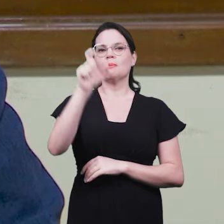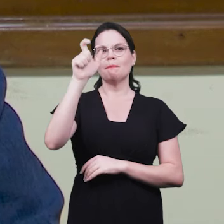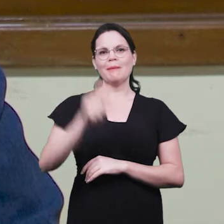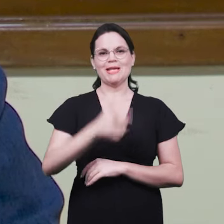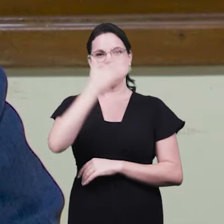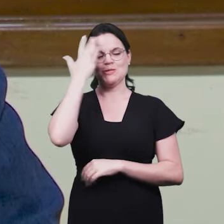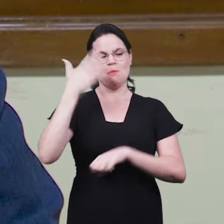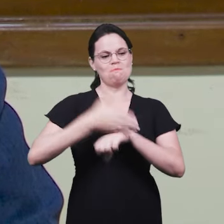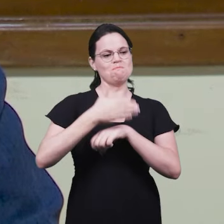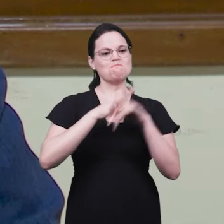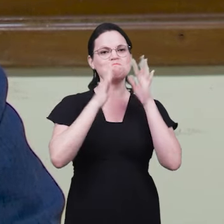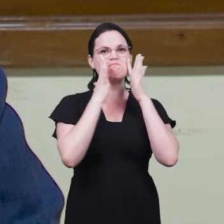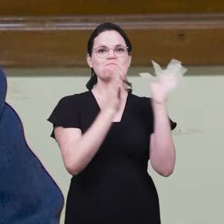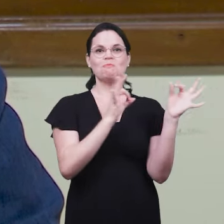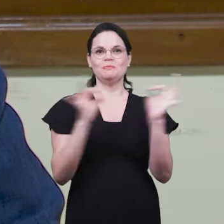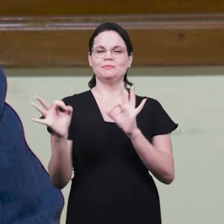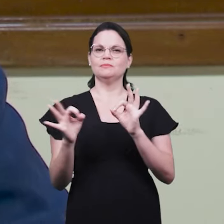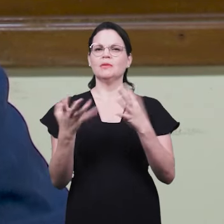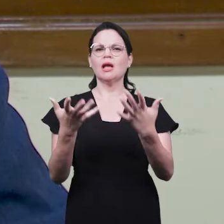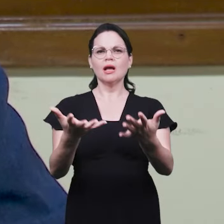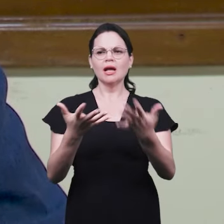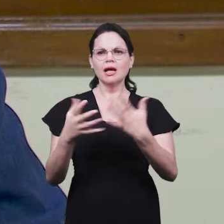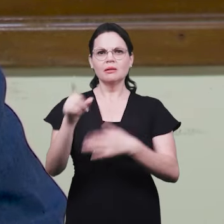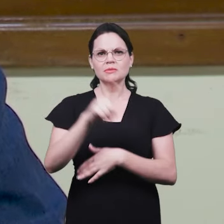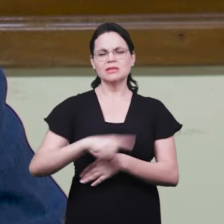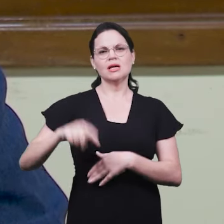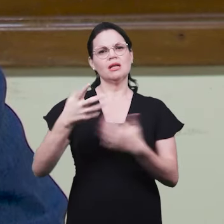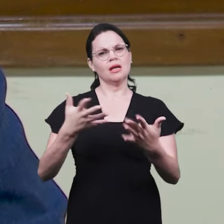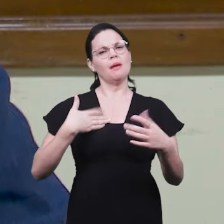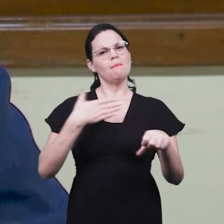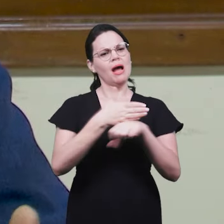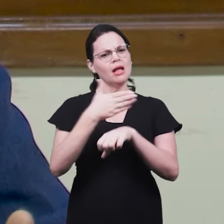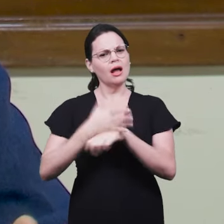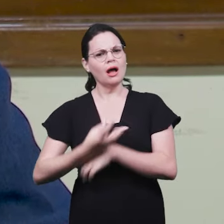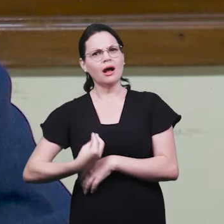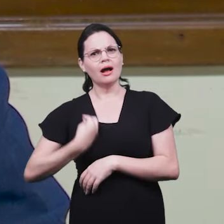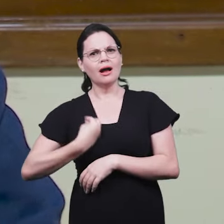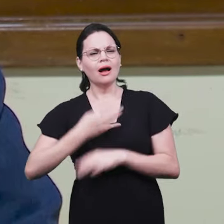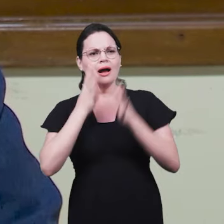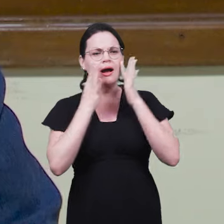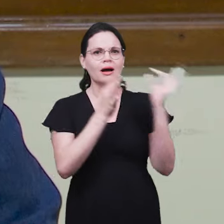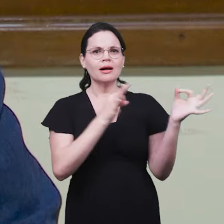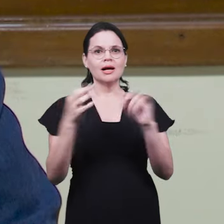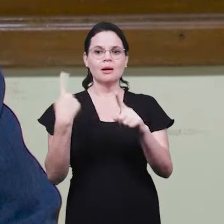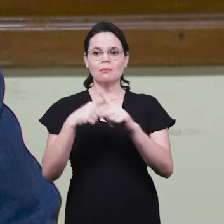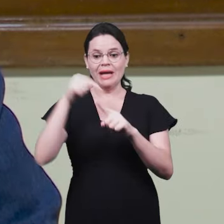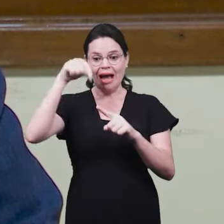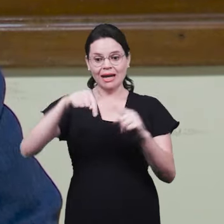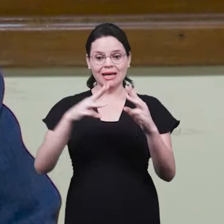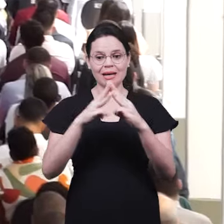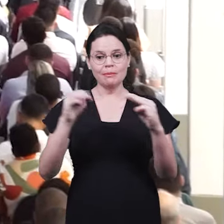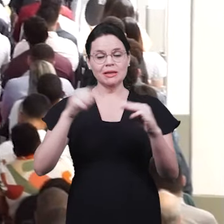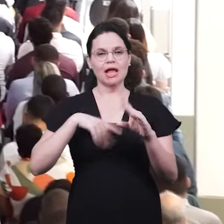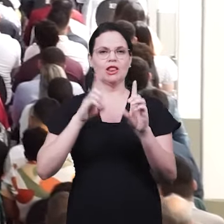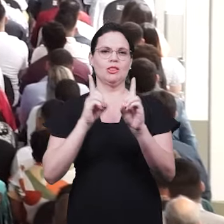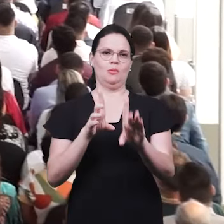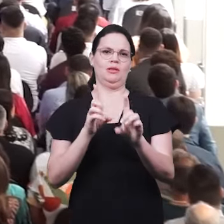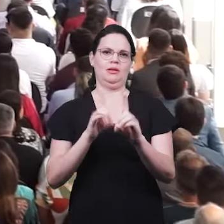que é importante. E queremos que o povo participe, porque aqui é o centro da doutrina da igreja, né? O centro doutrinário da igreja.